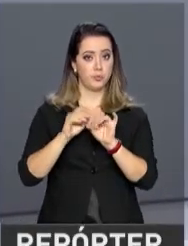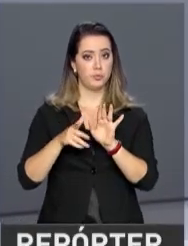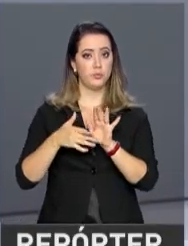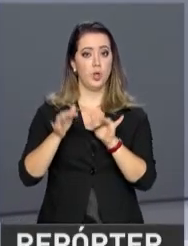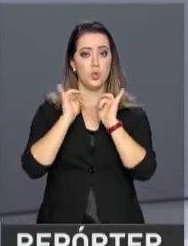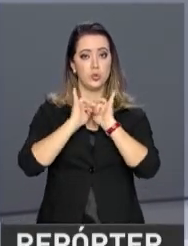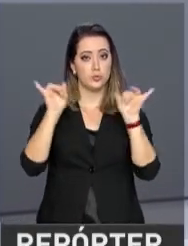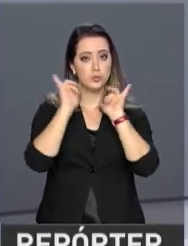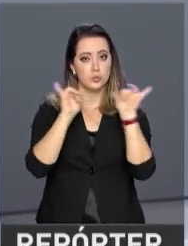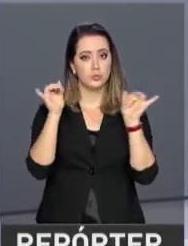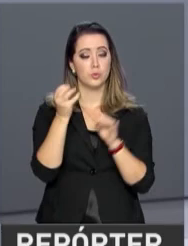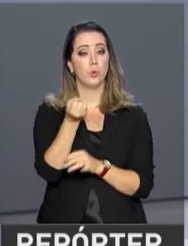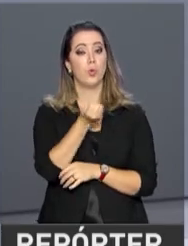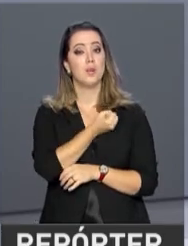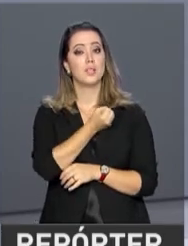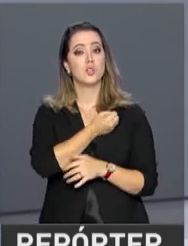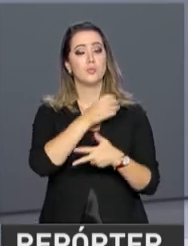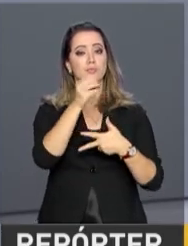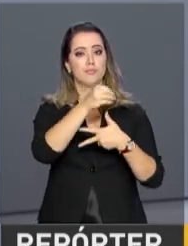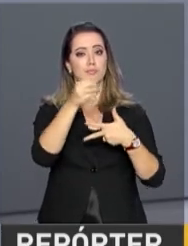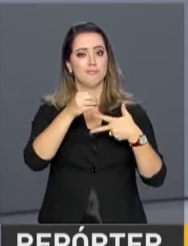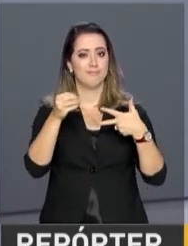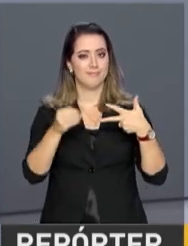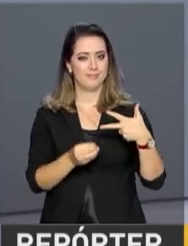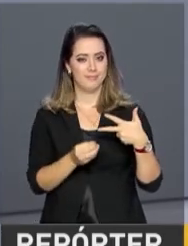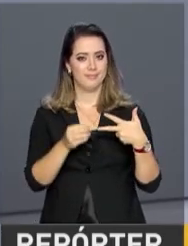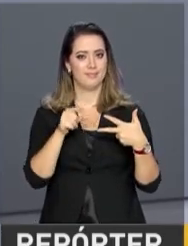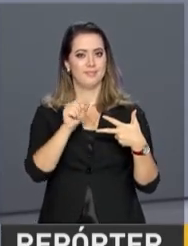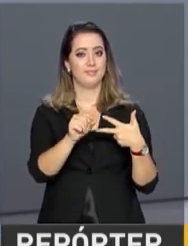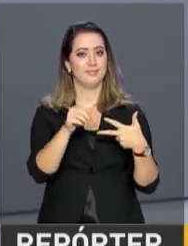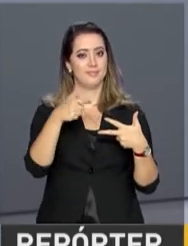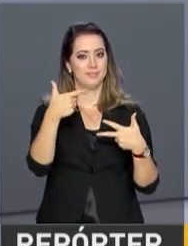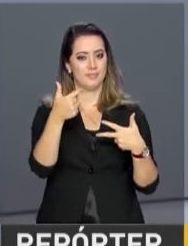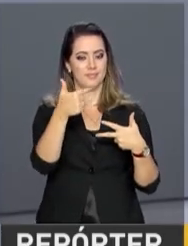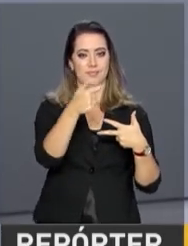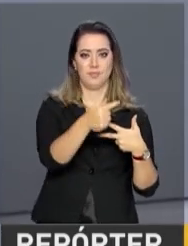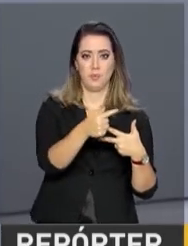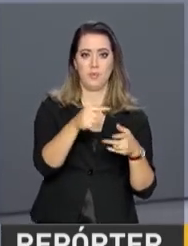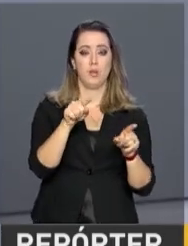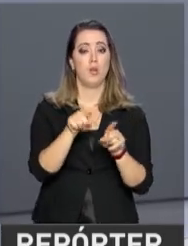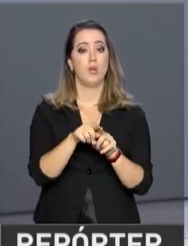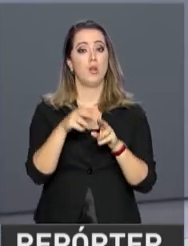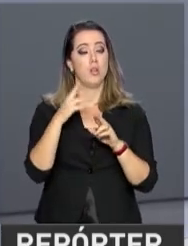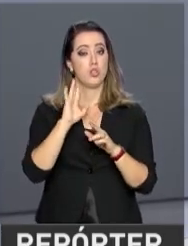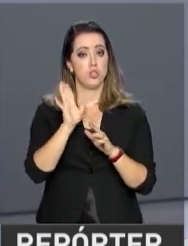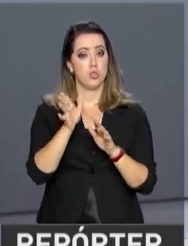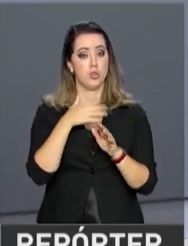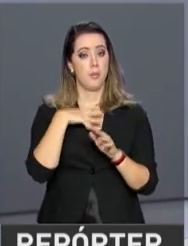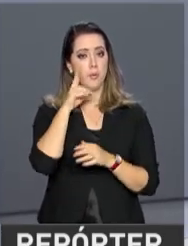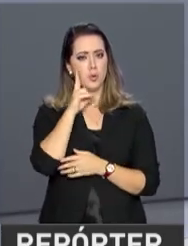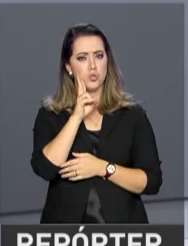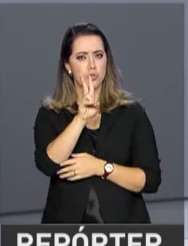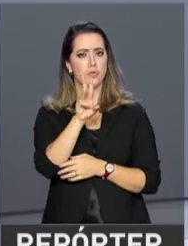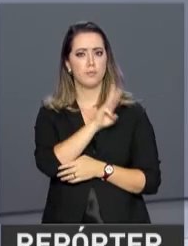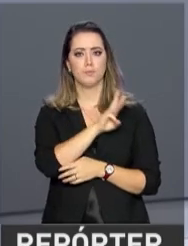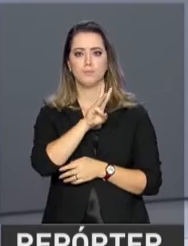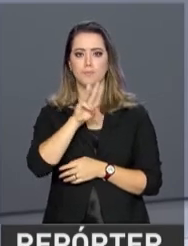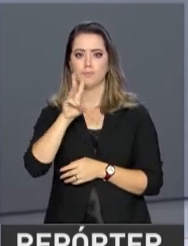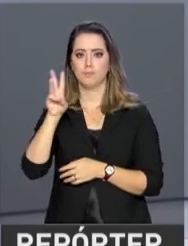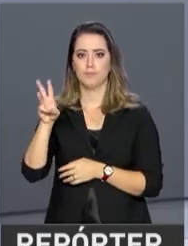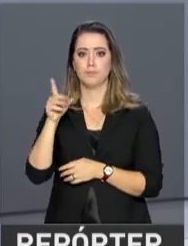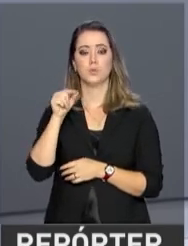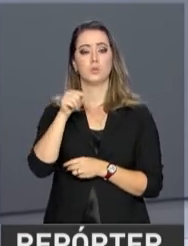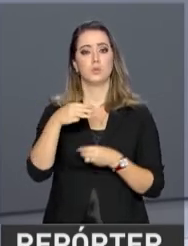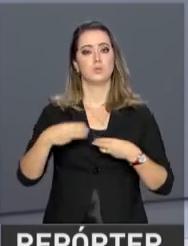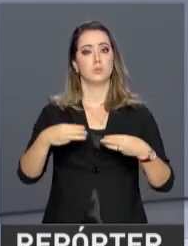a divulgação das notas do exame nacional do ensino médio enem em 2017 o resultado já pode ser consultado na página do